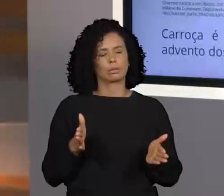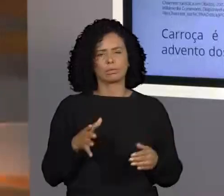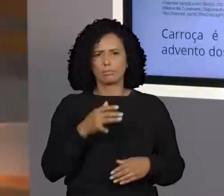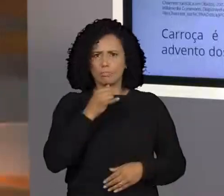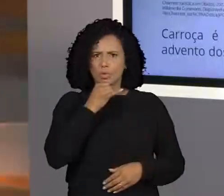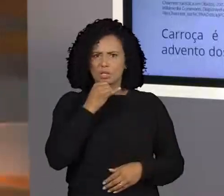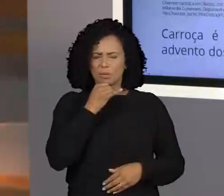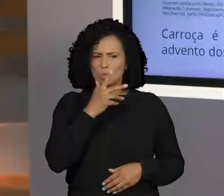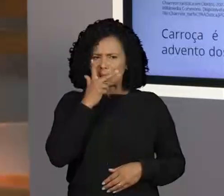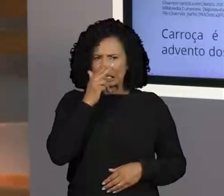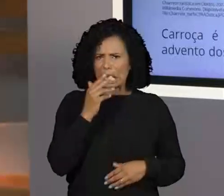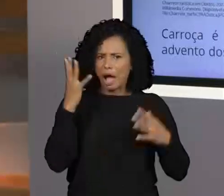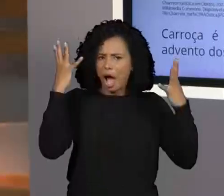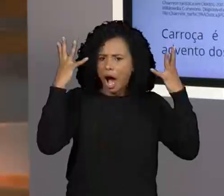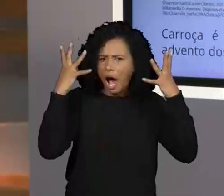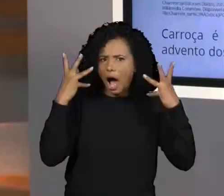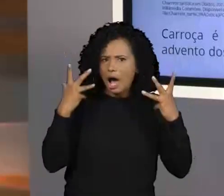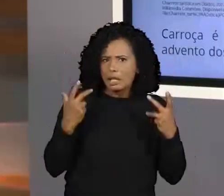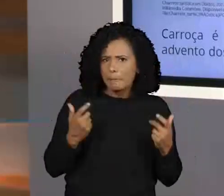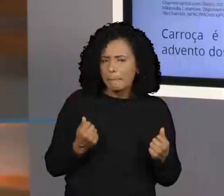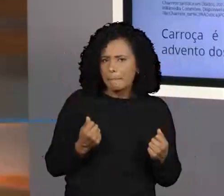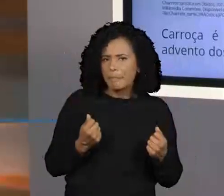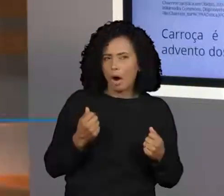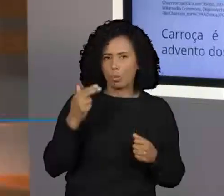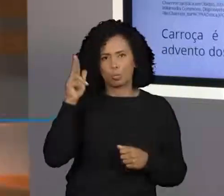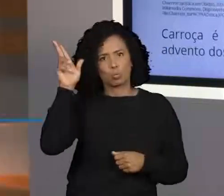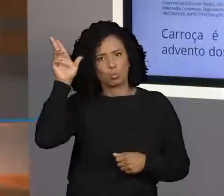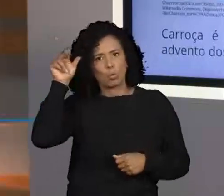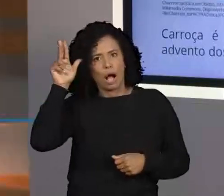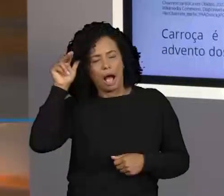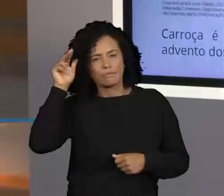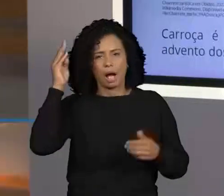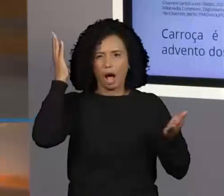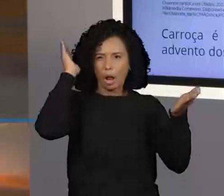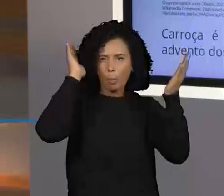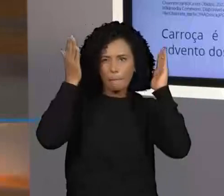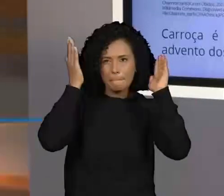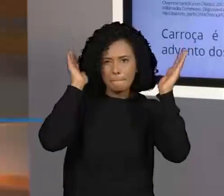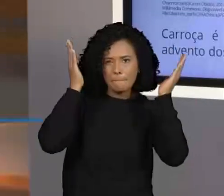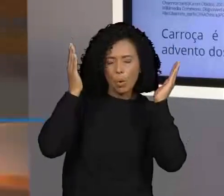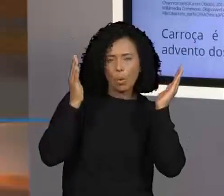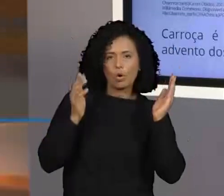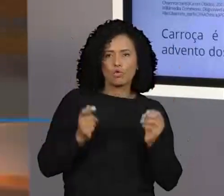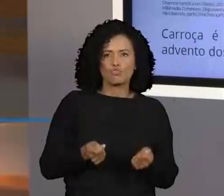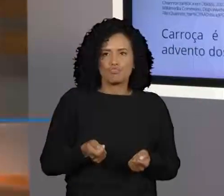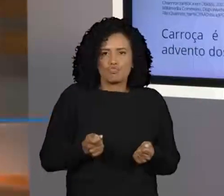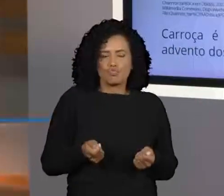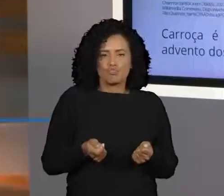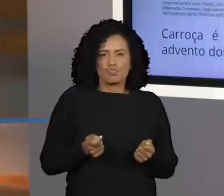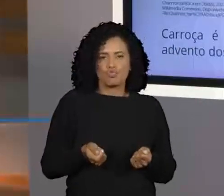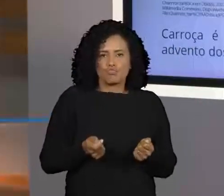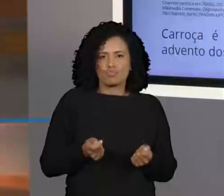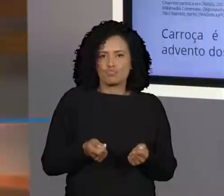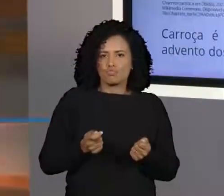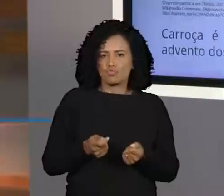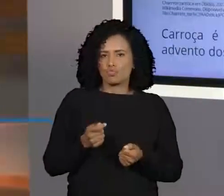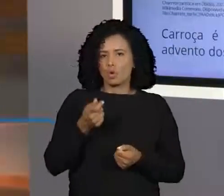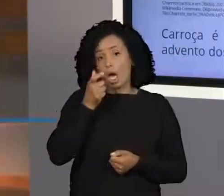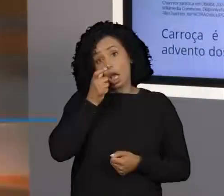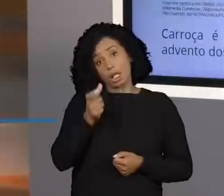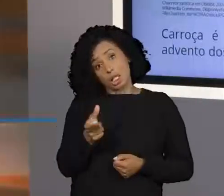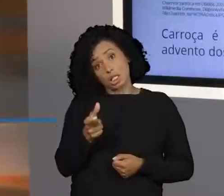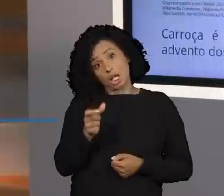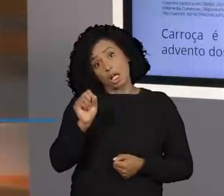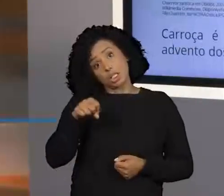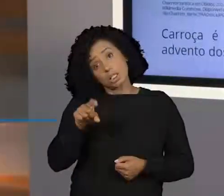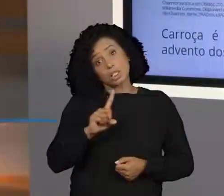ter animais puxando carroças ou puxando carruagens é então interessante? Hoje já se tem